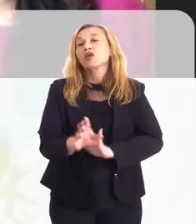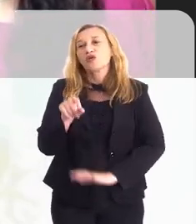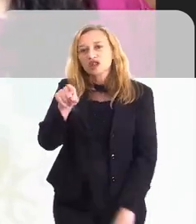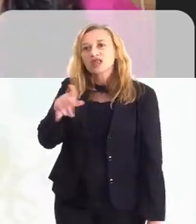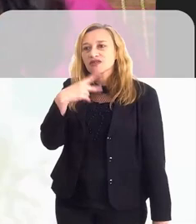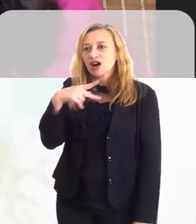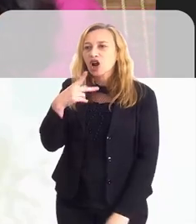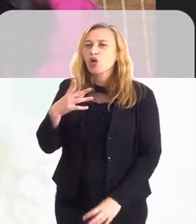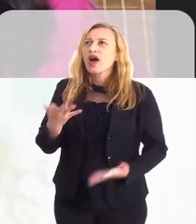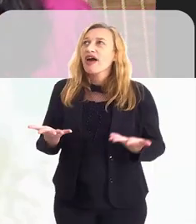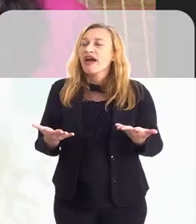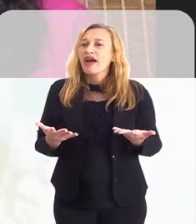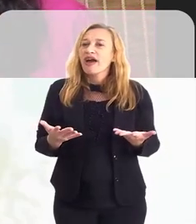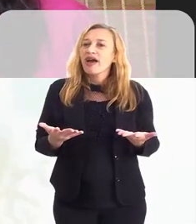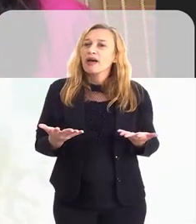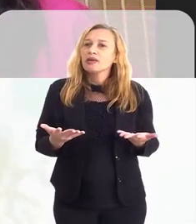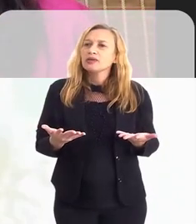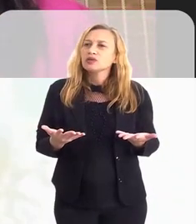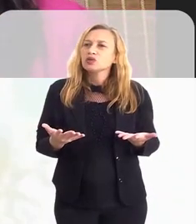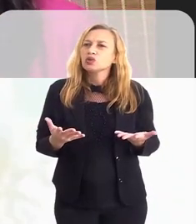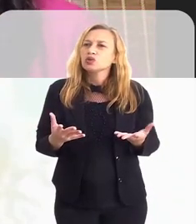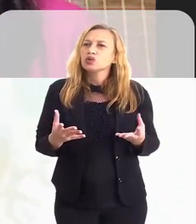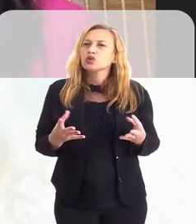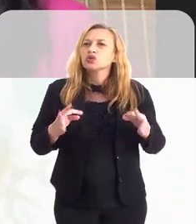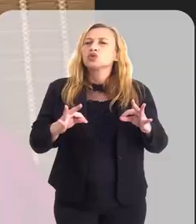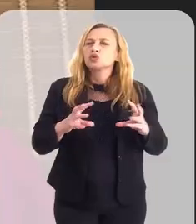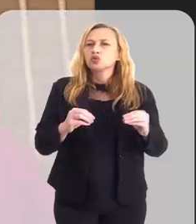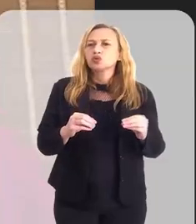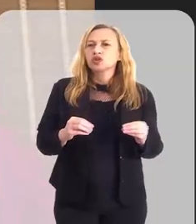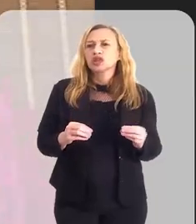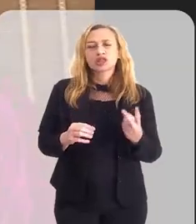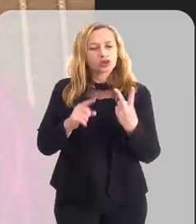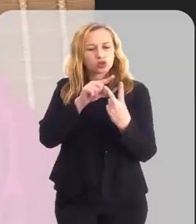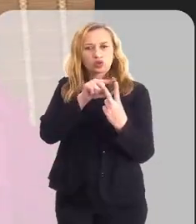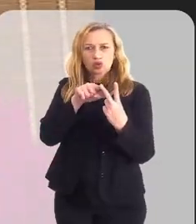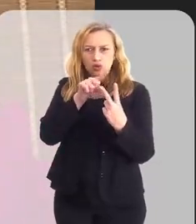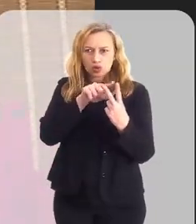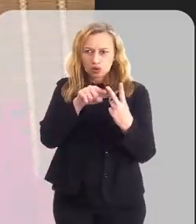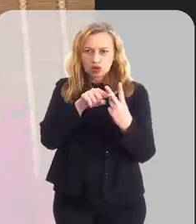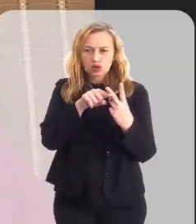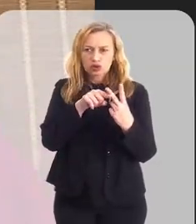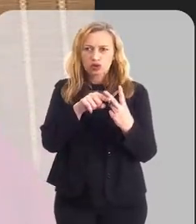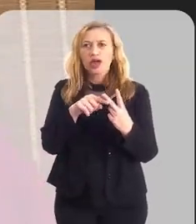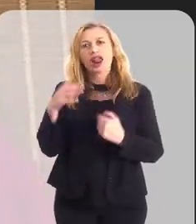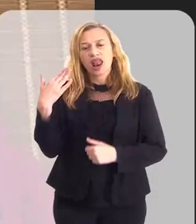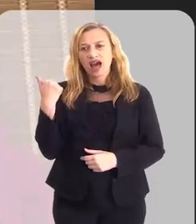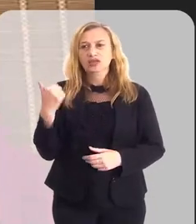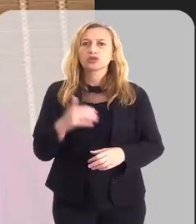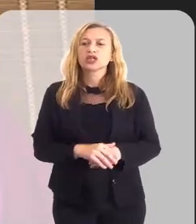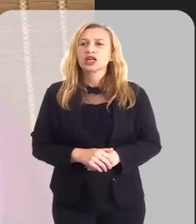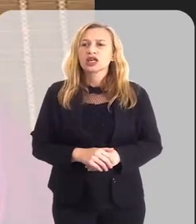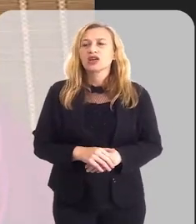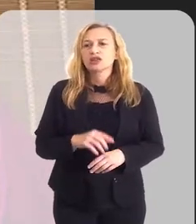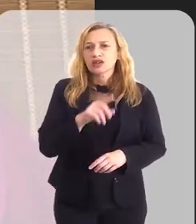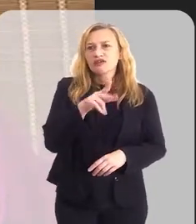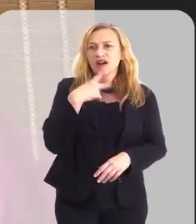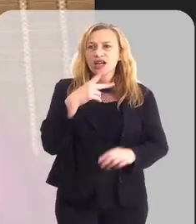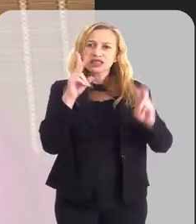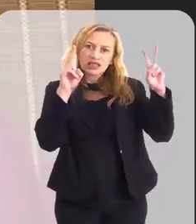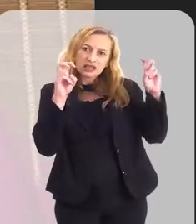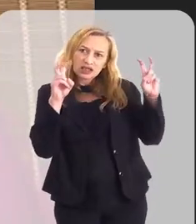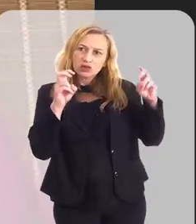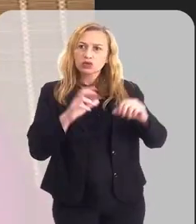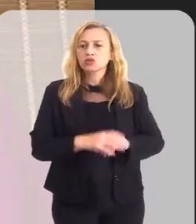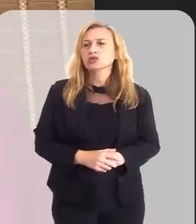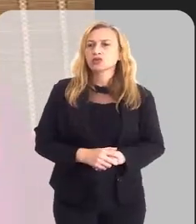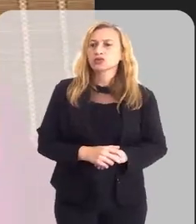como você falou, tudo tem os seus dois lados, pelo menos dois lados. E aí você fala